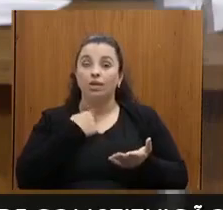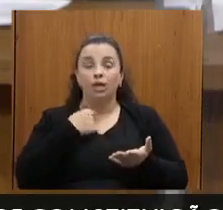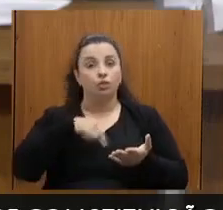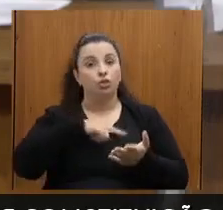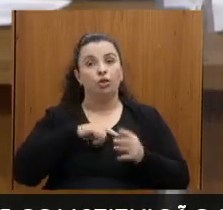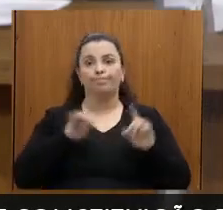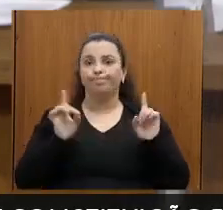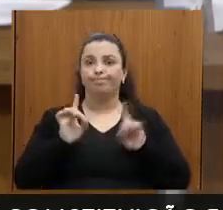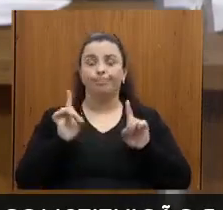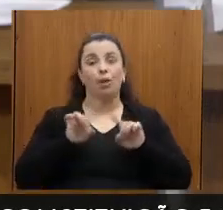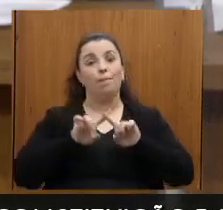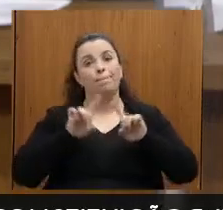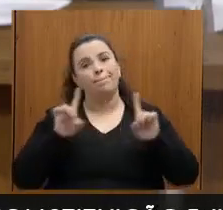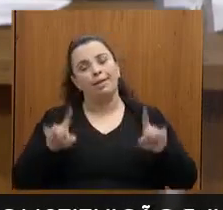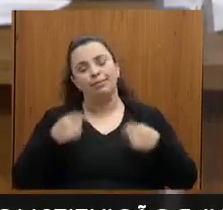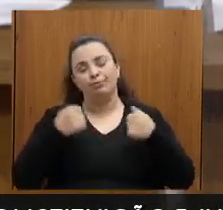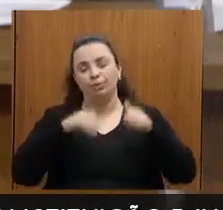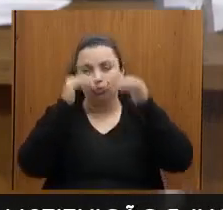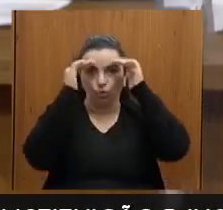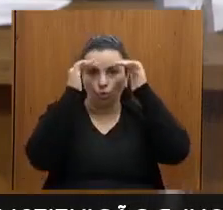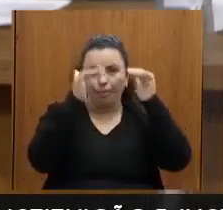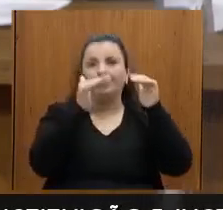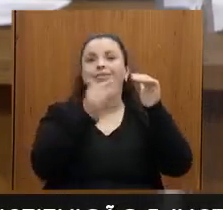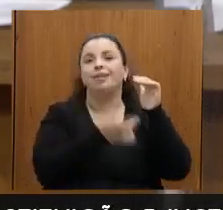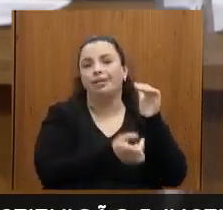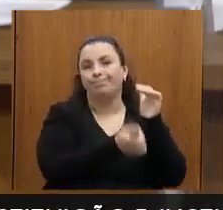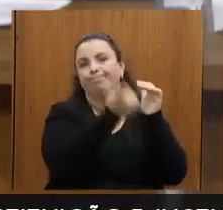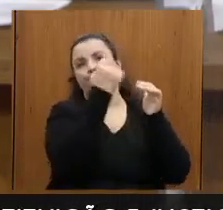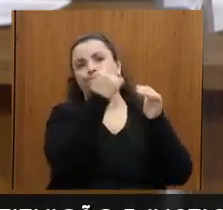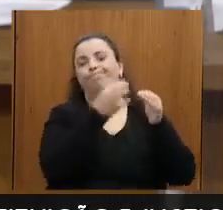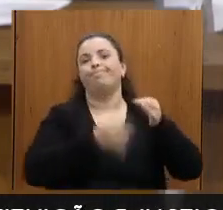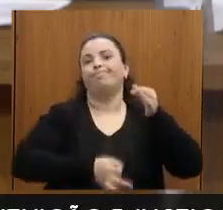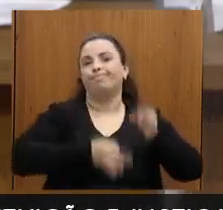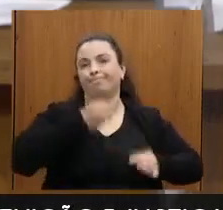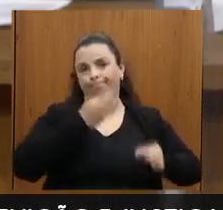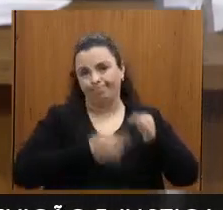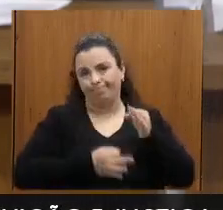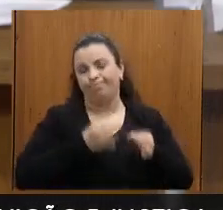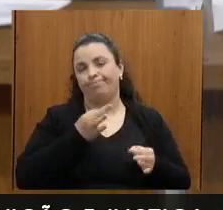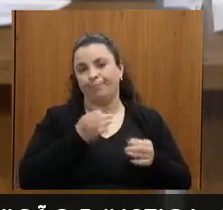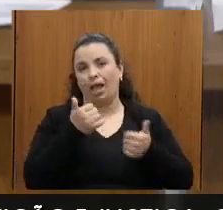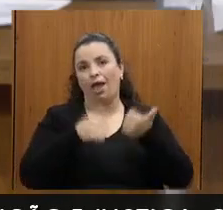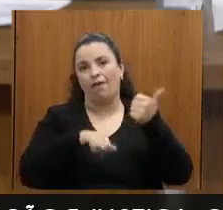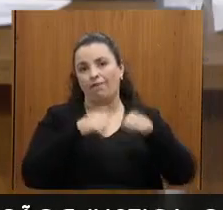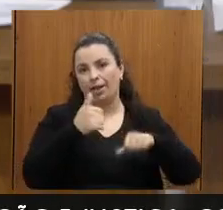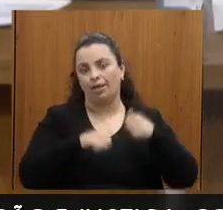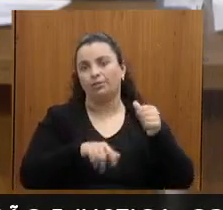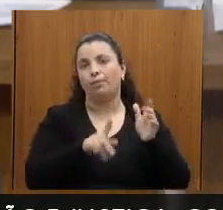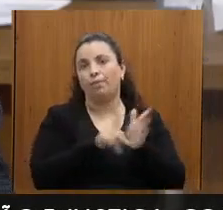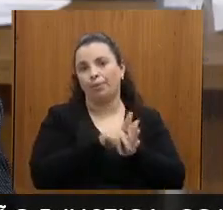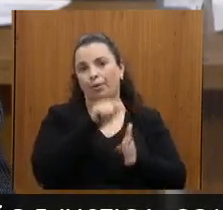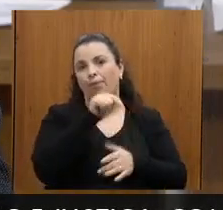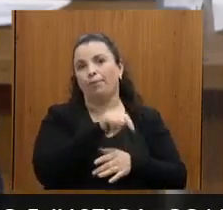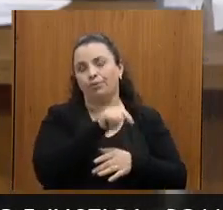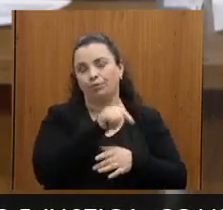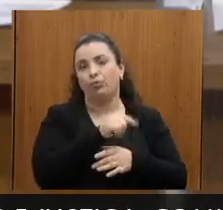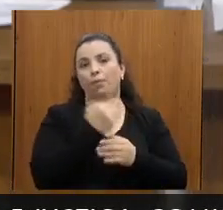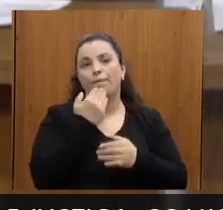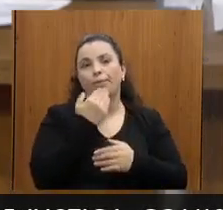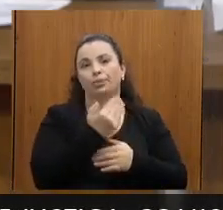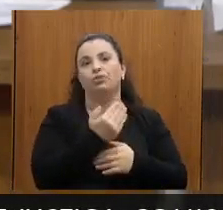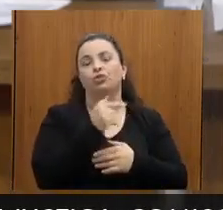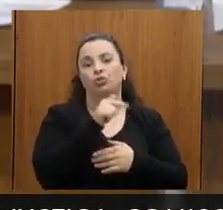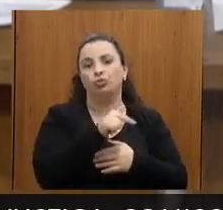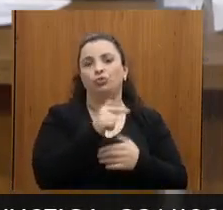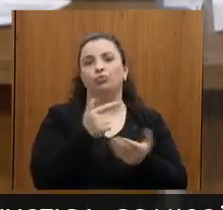mas tivemos que fazer a partir dessa avaliação que foi estartada mais uma vez a partir de um pedido de um